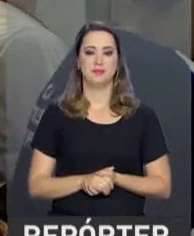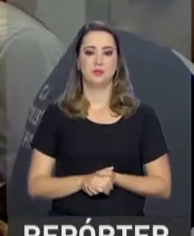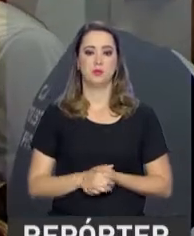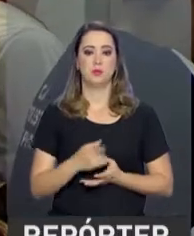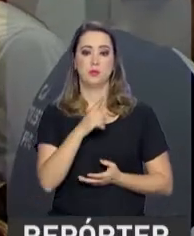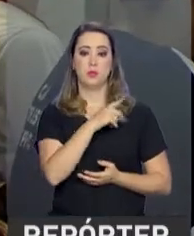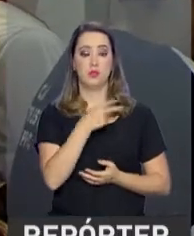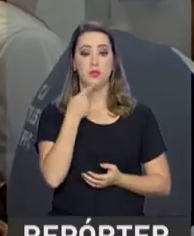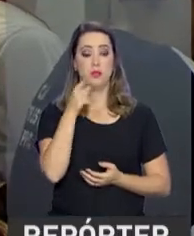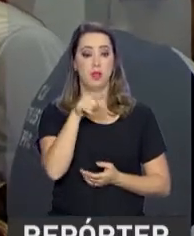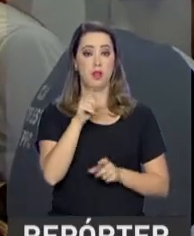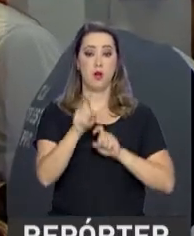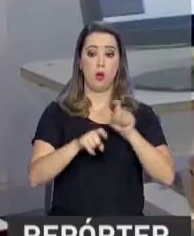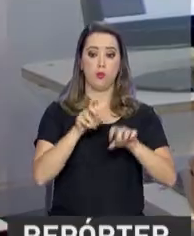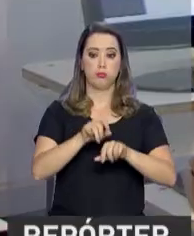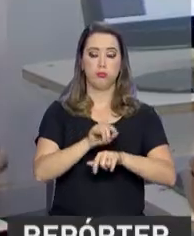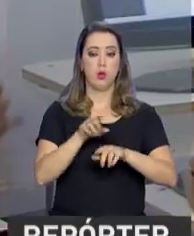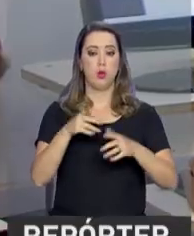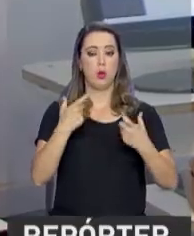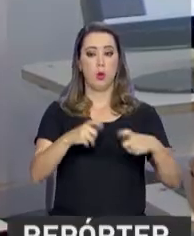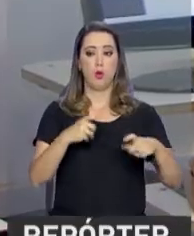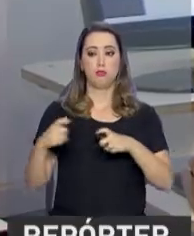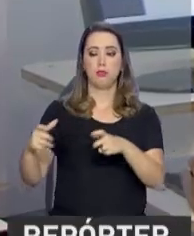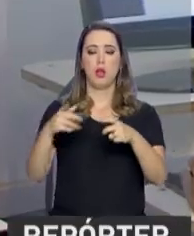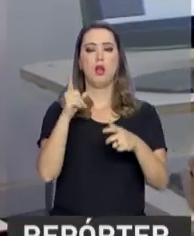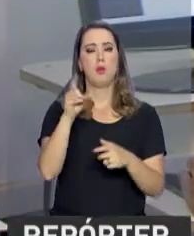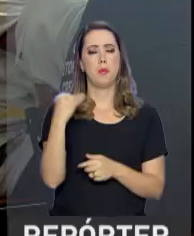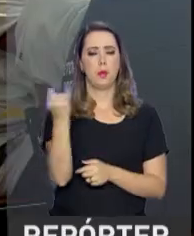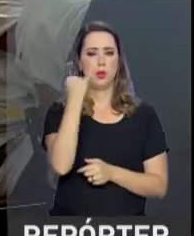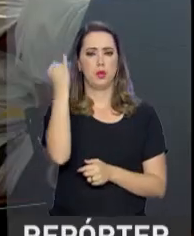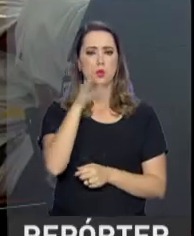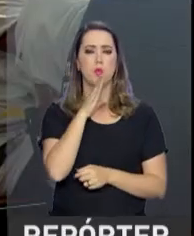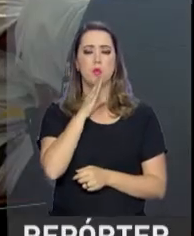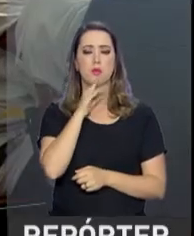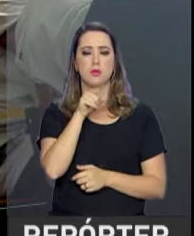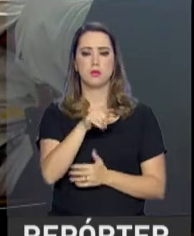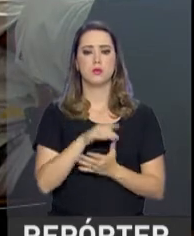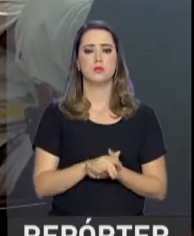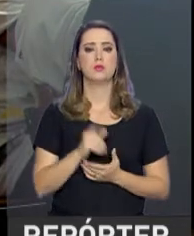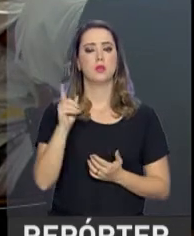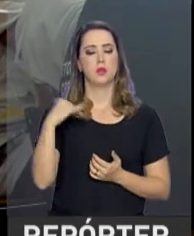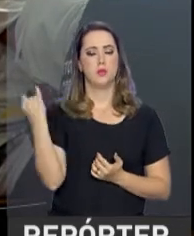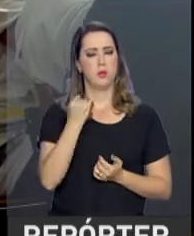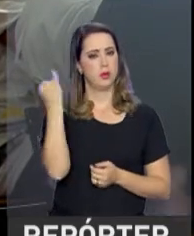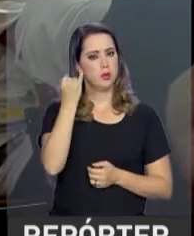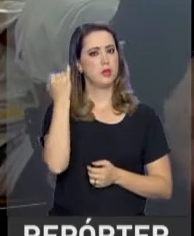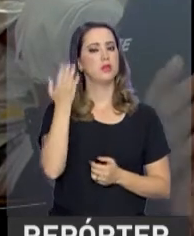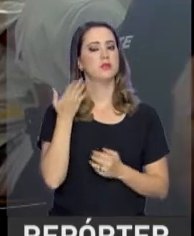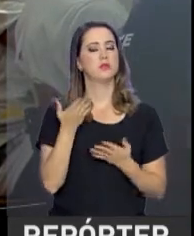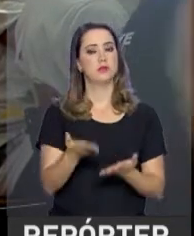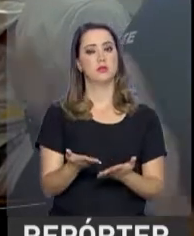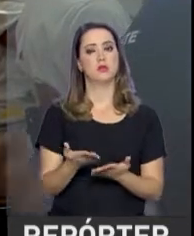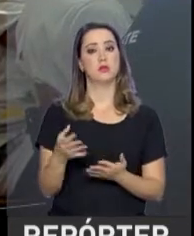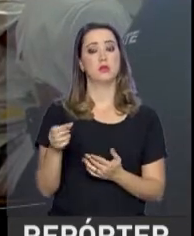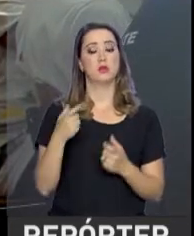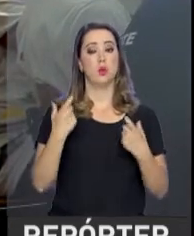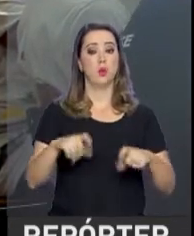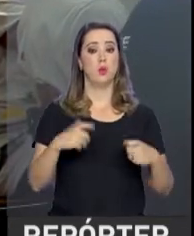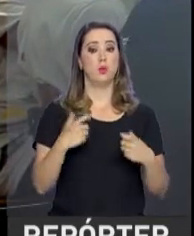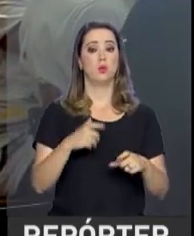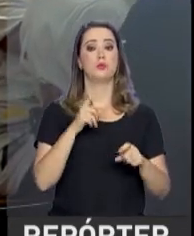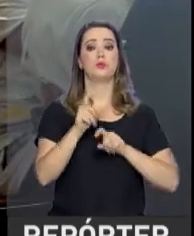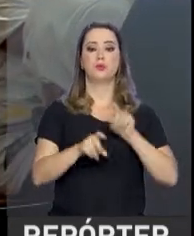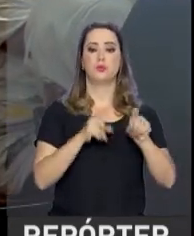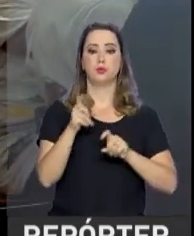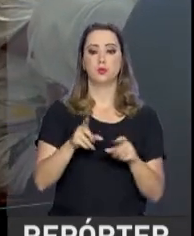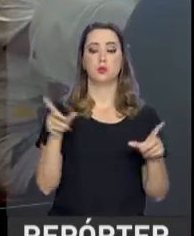flávio o laboratório de informática fonte de conhecimento eu acho importante essa o laboratório de informática que